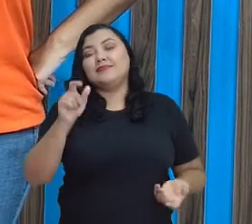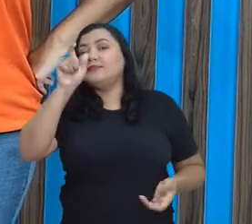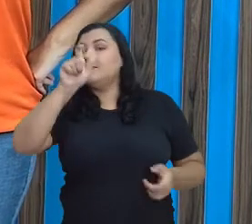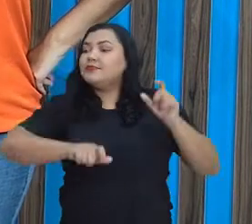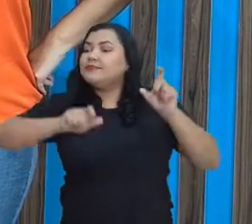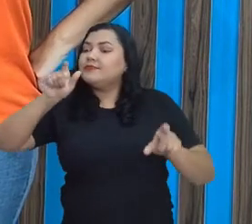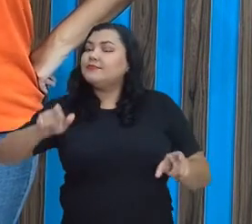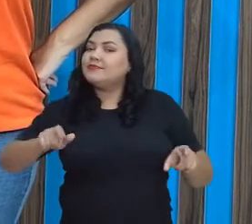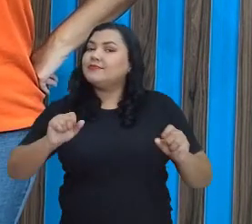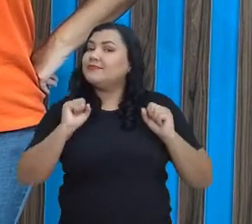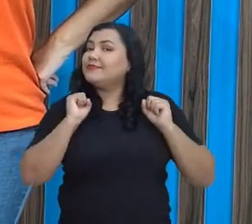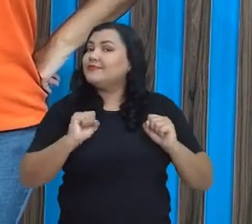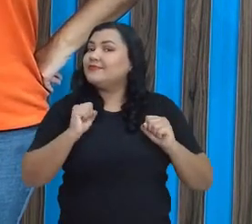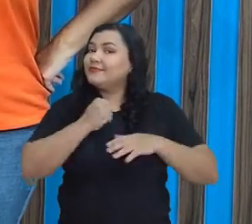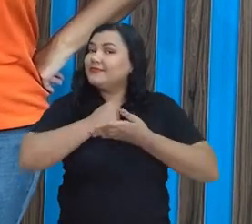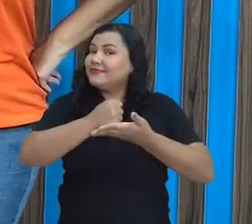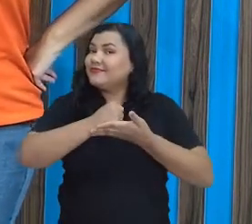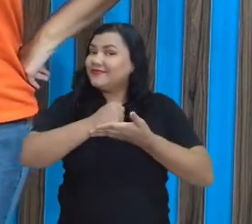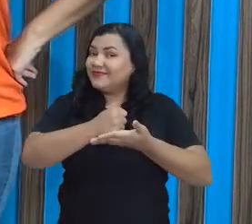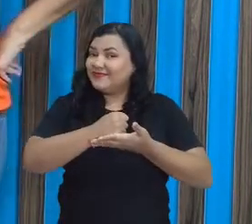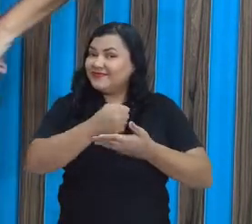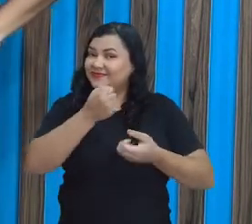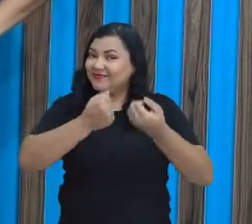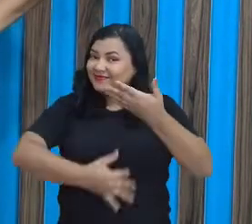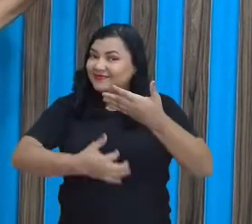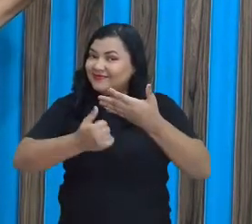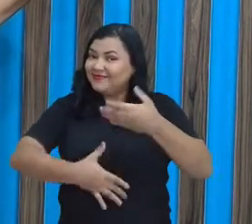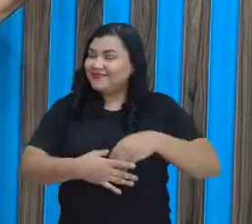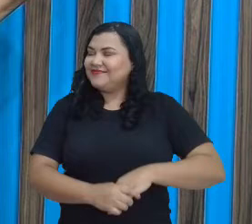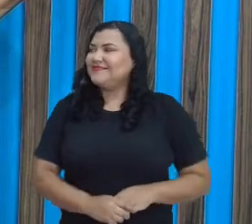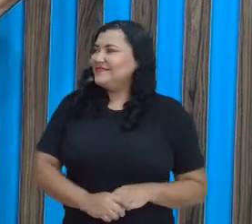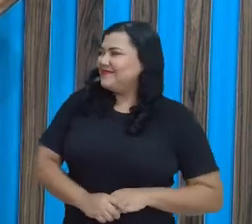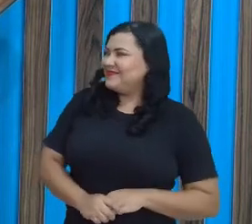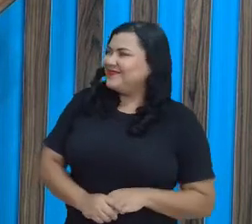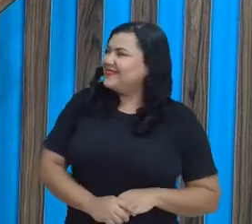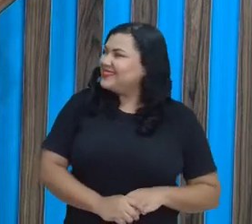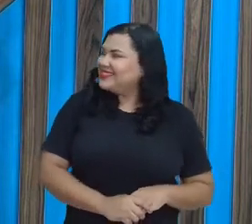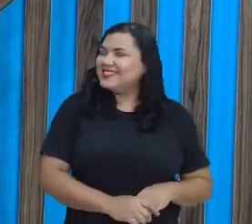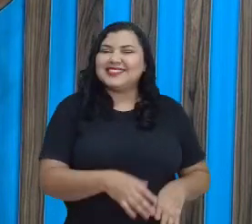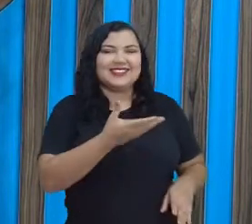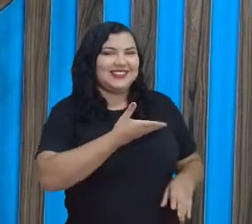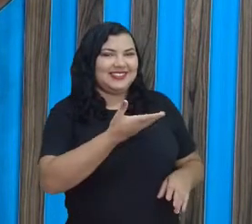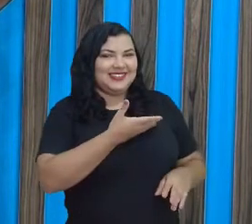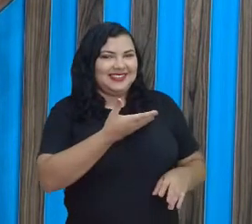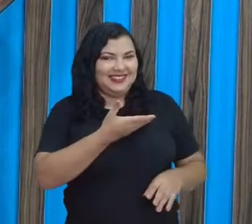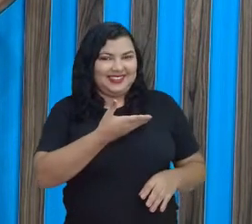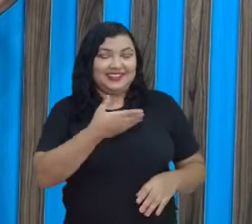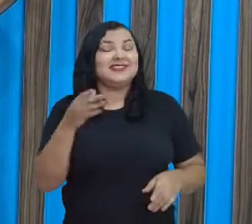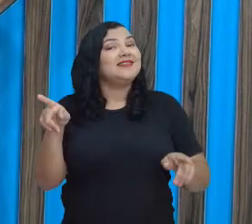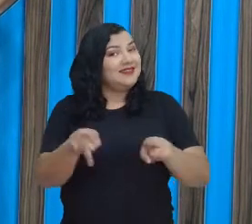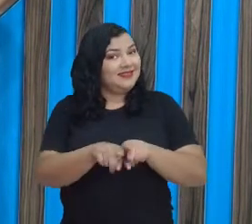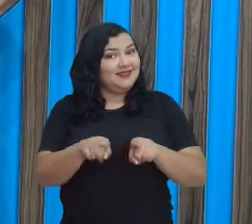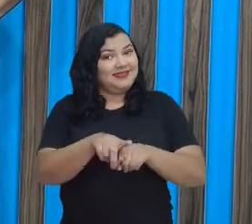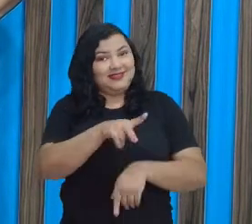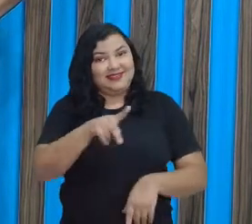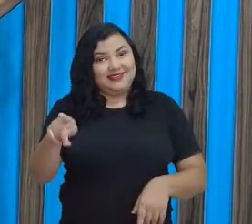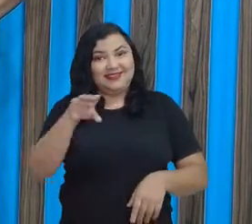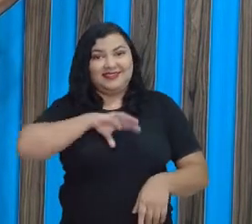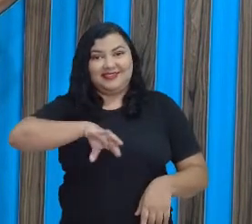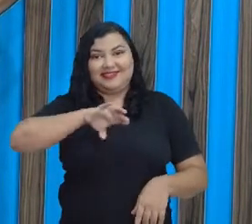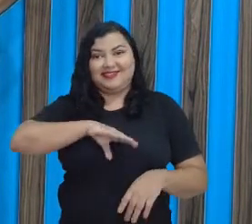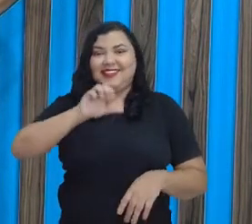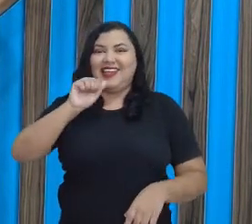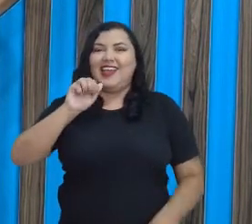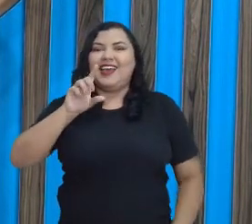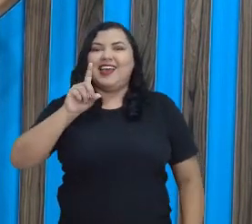que vai fazer o nosso chat hoje? Nossa queridíssima companheira professora de língua portuguesa, a professora Adriana Maria. Vamos lá